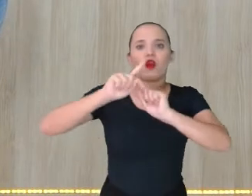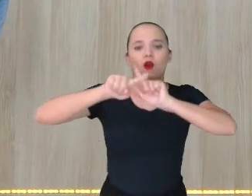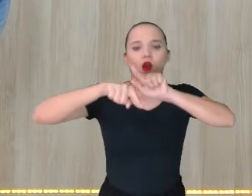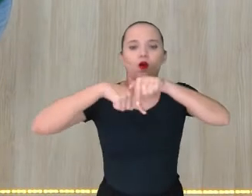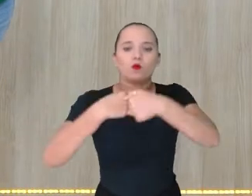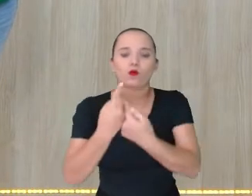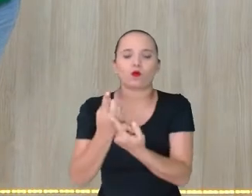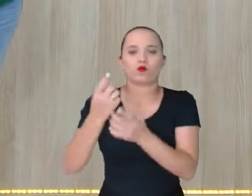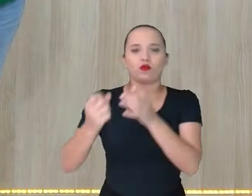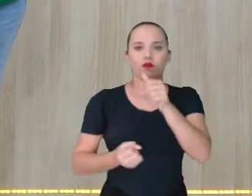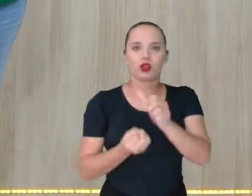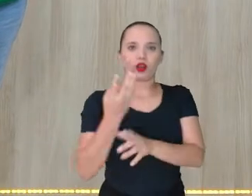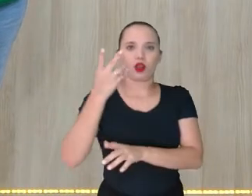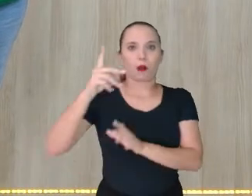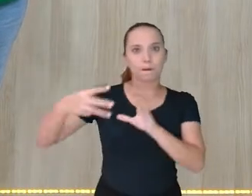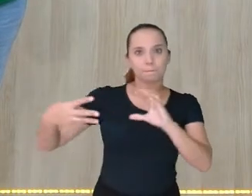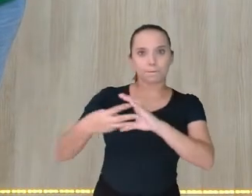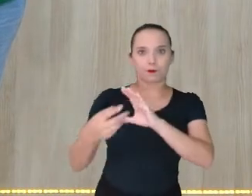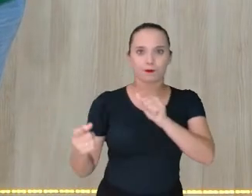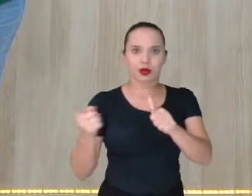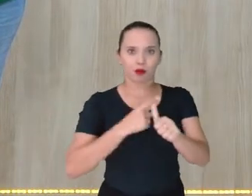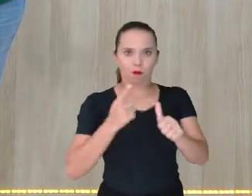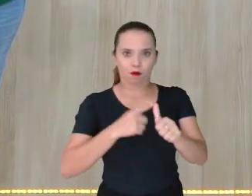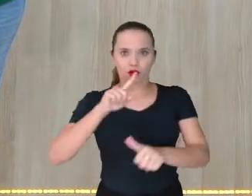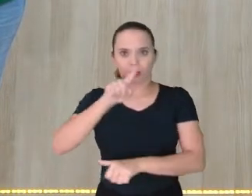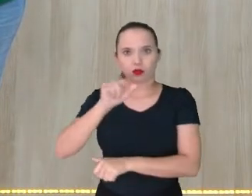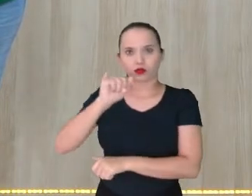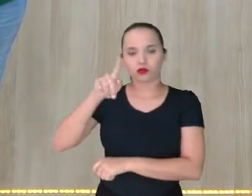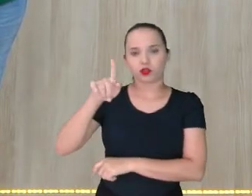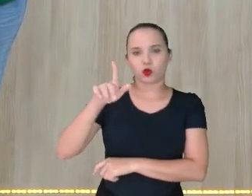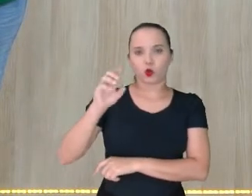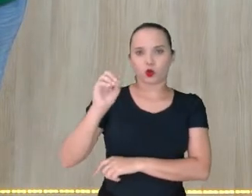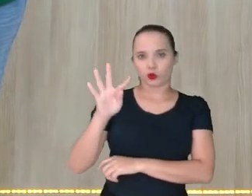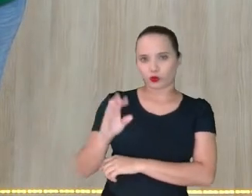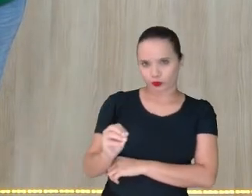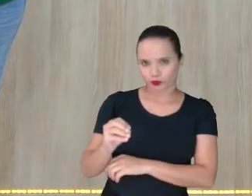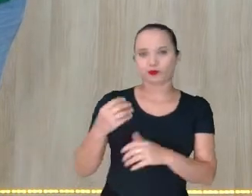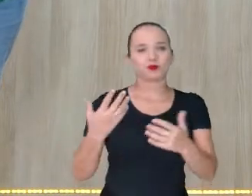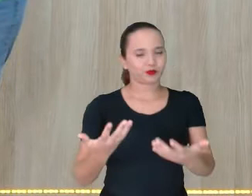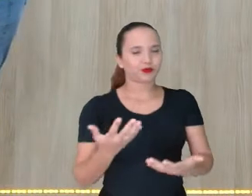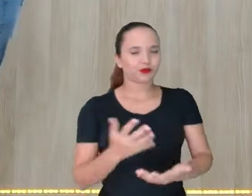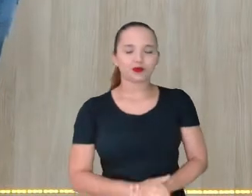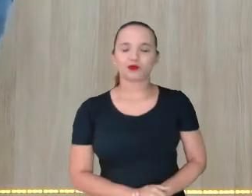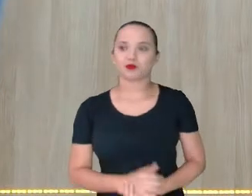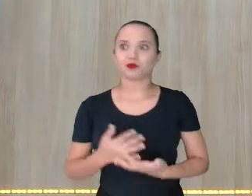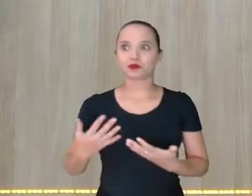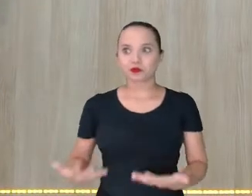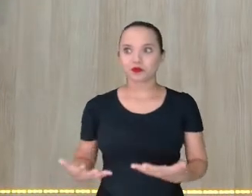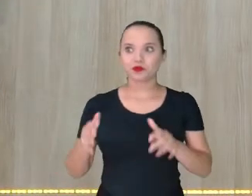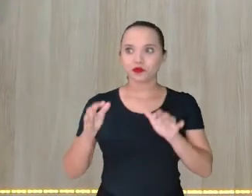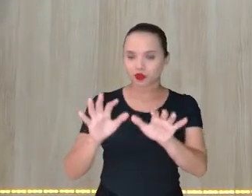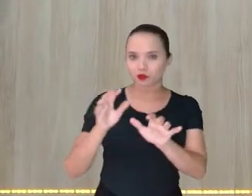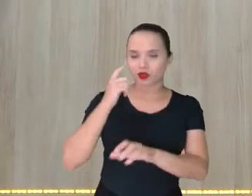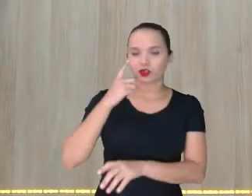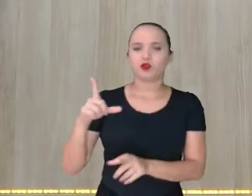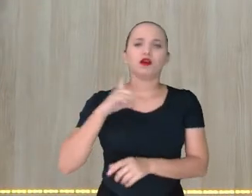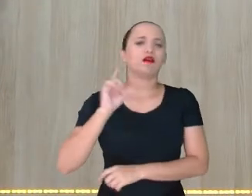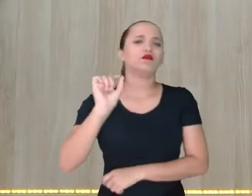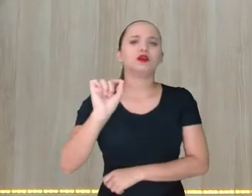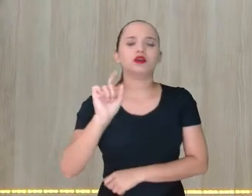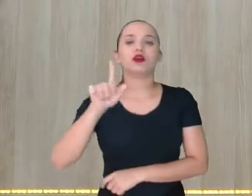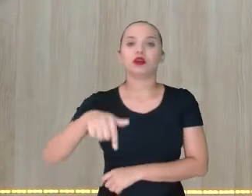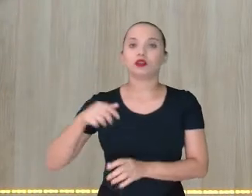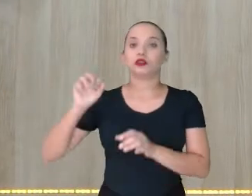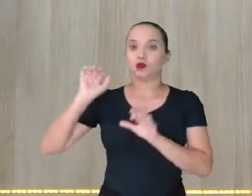que é a primeira célula da gente. Então, todos nós um dia fomos zigotos. Pois é. Então, é isso. Nas plantas e